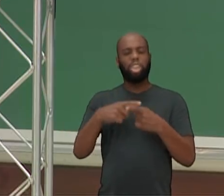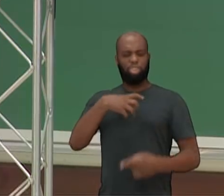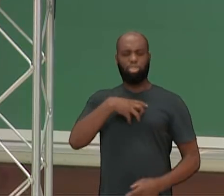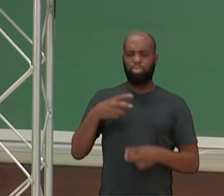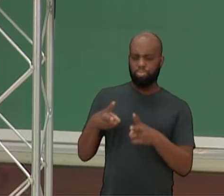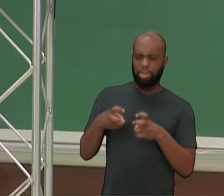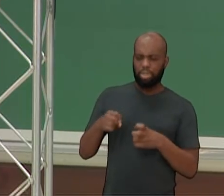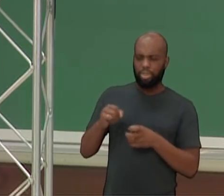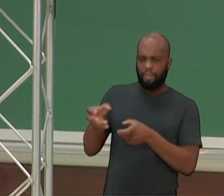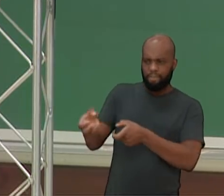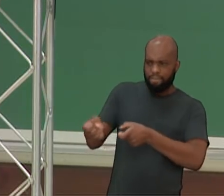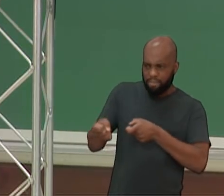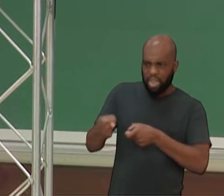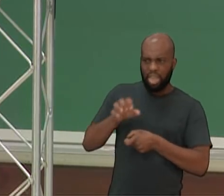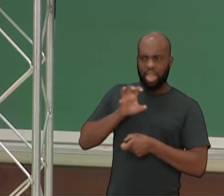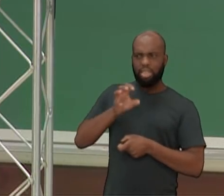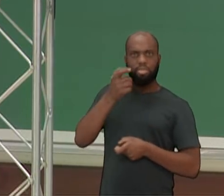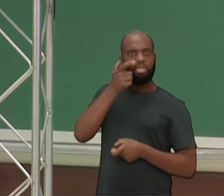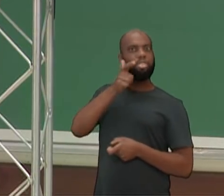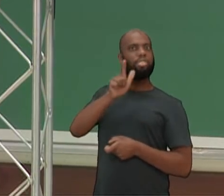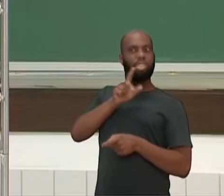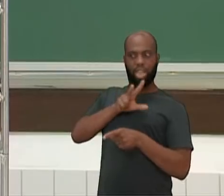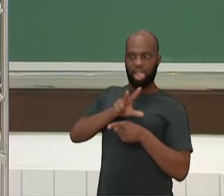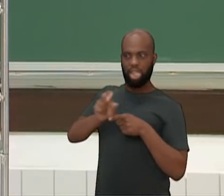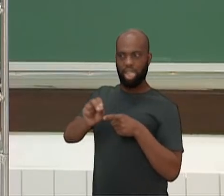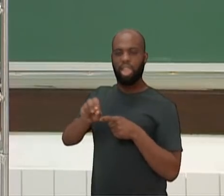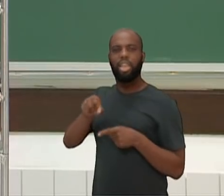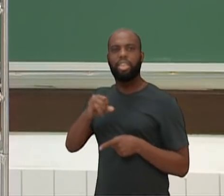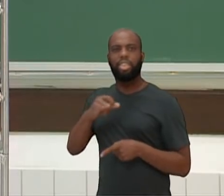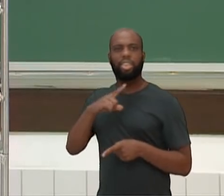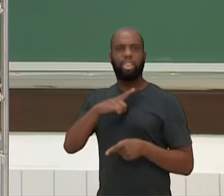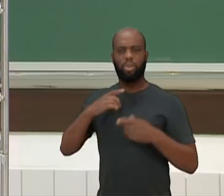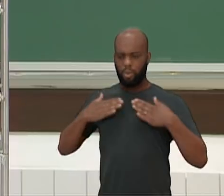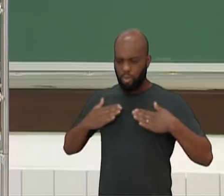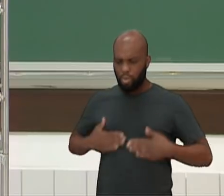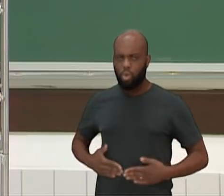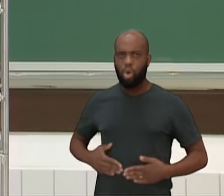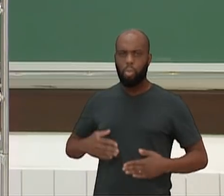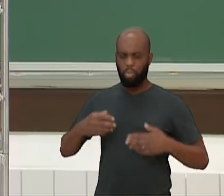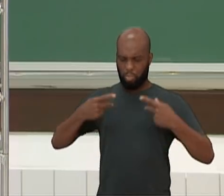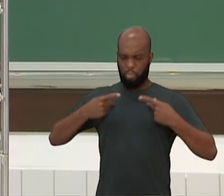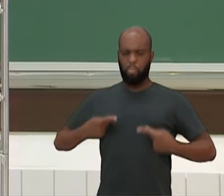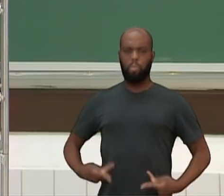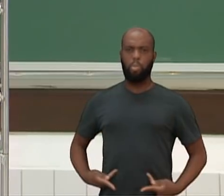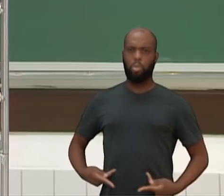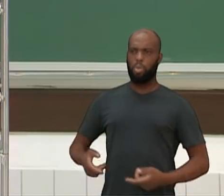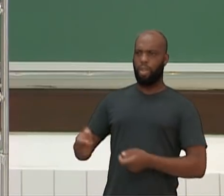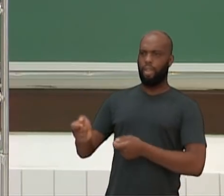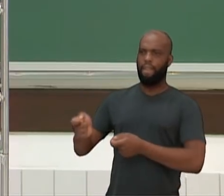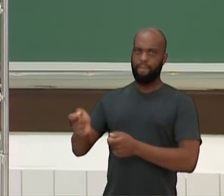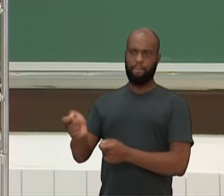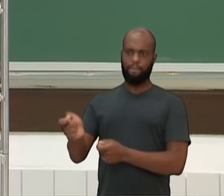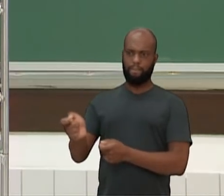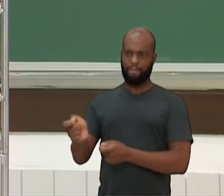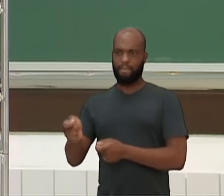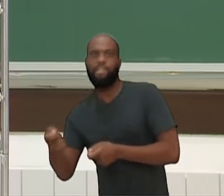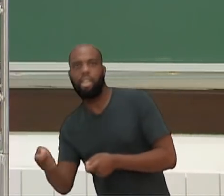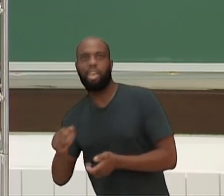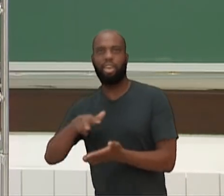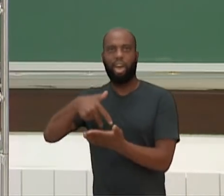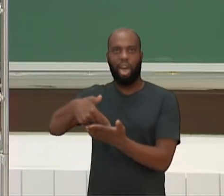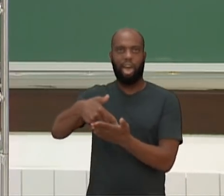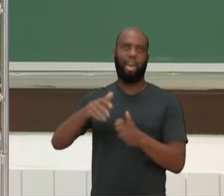forma, ela vai ter mais vantagem. Se ela ficar com o corpo com uma postura mais reta, ela vai ter menos equilíbrio. Então,